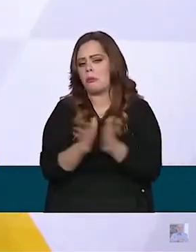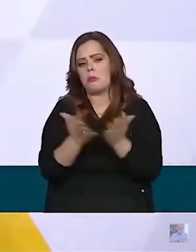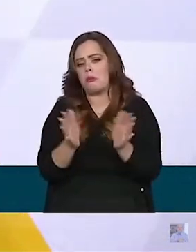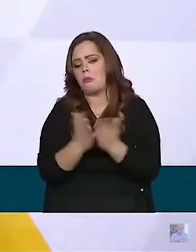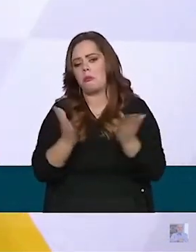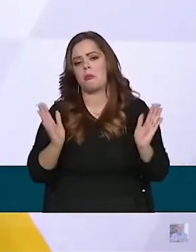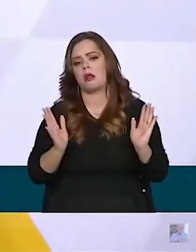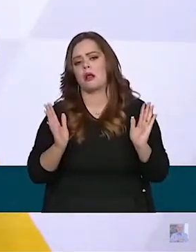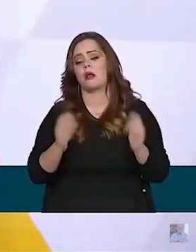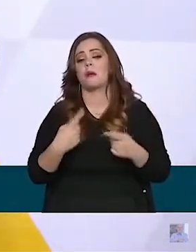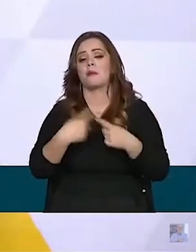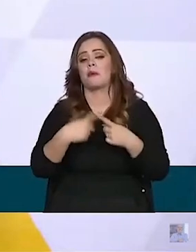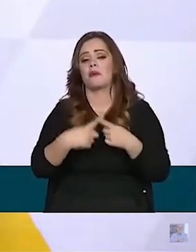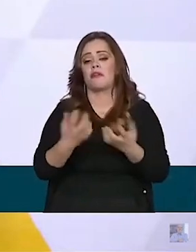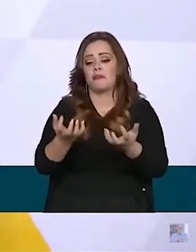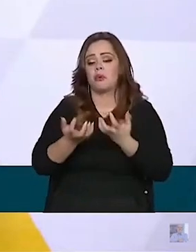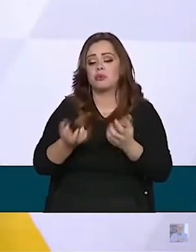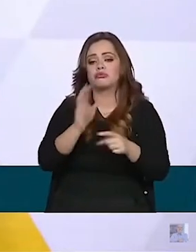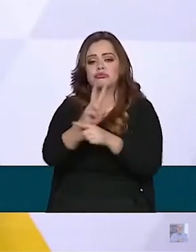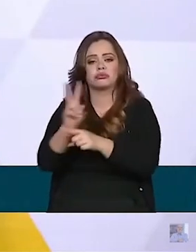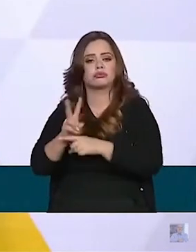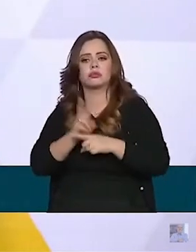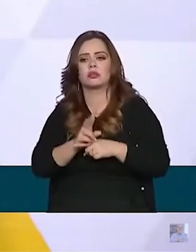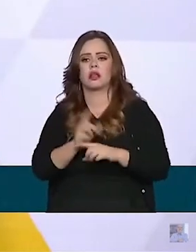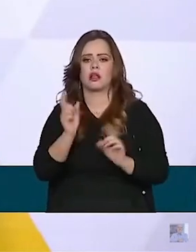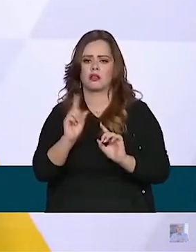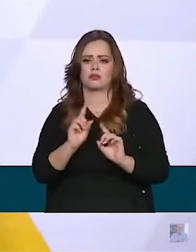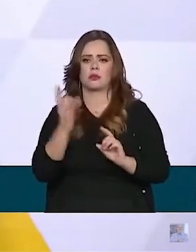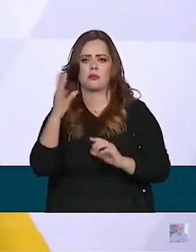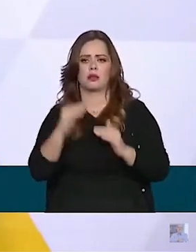com o intuito de colaborar, não apenas para